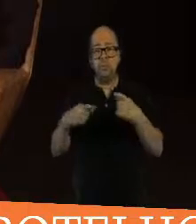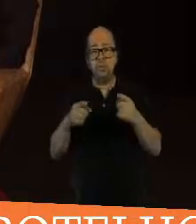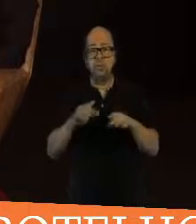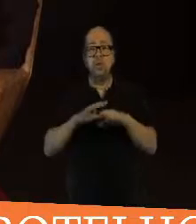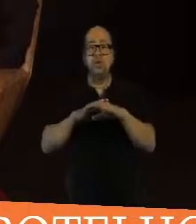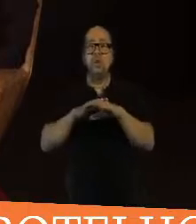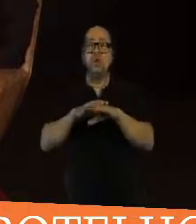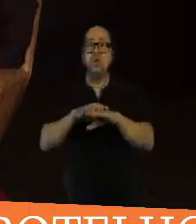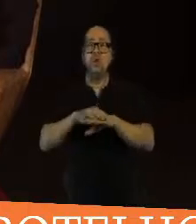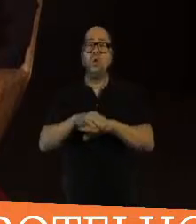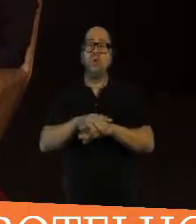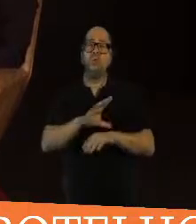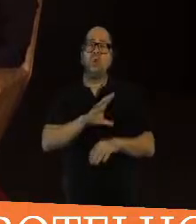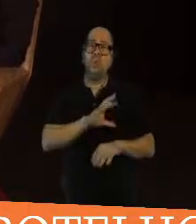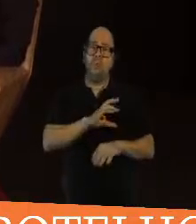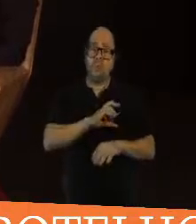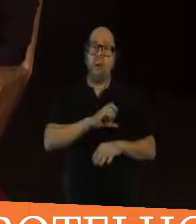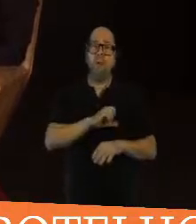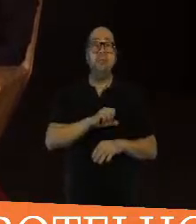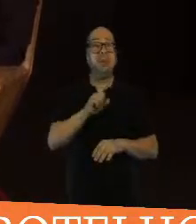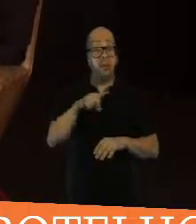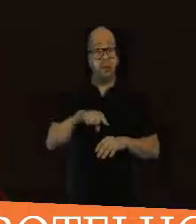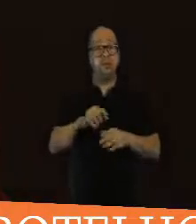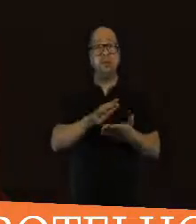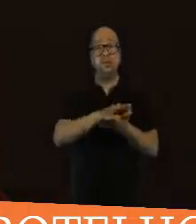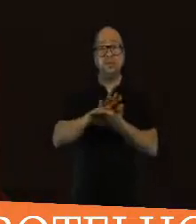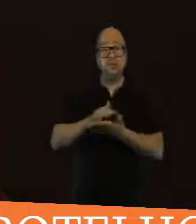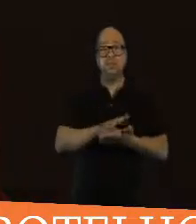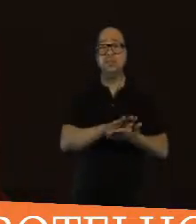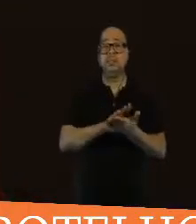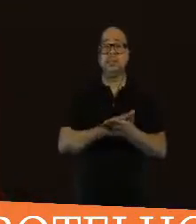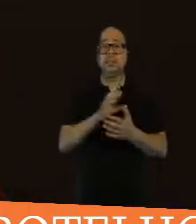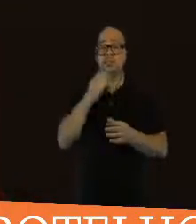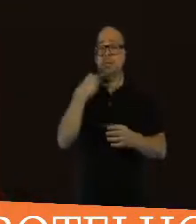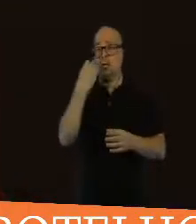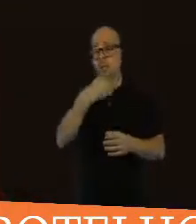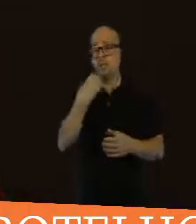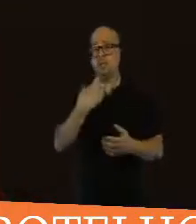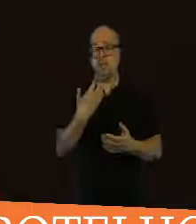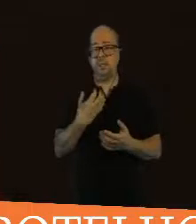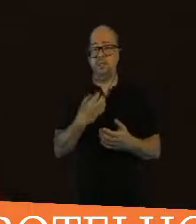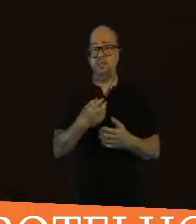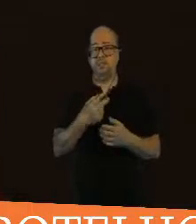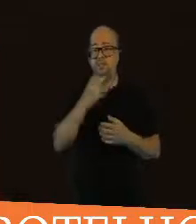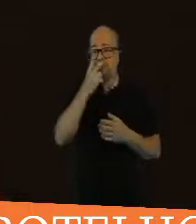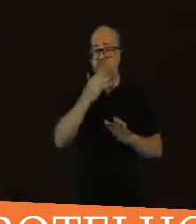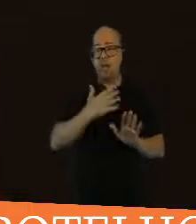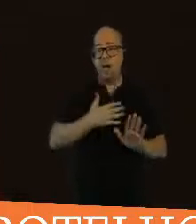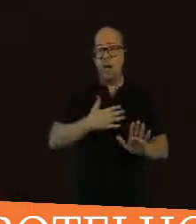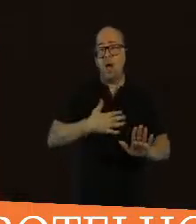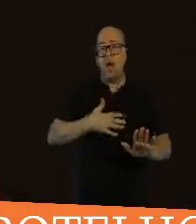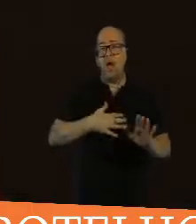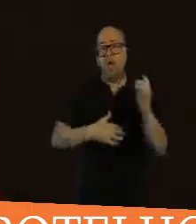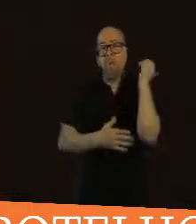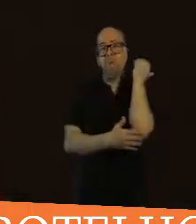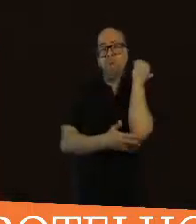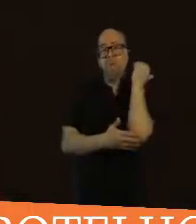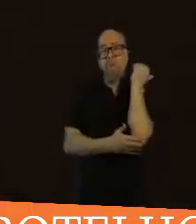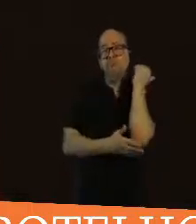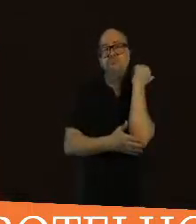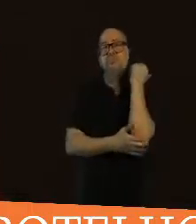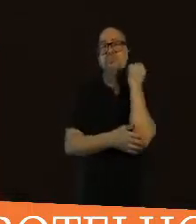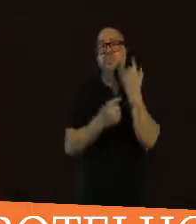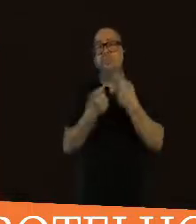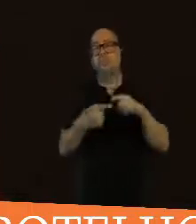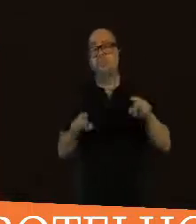Noite do Meu Bem, ela é exatamente um samba-canção. Né? E também eu não poderia deixar de falar do baião,